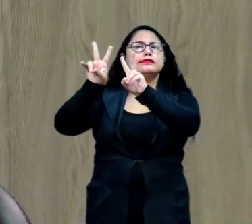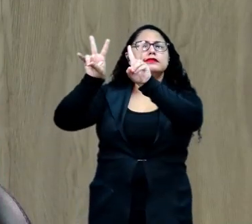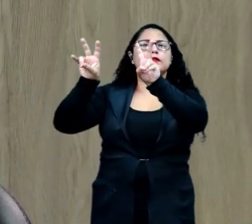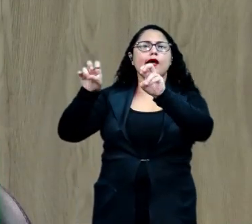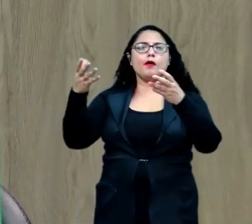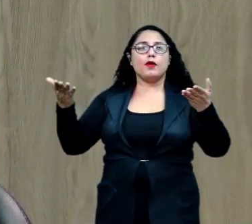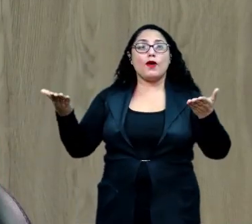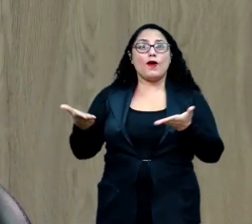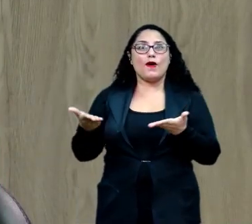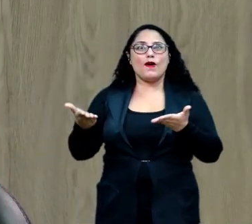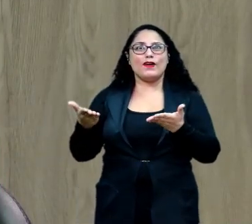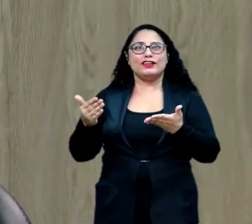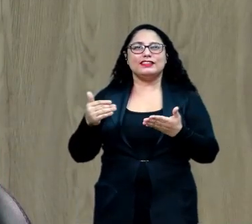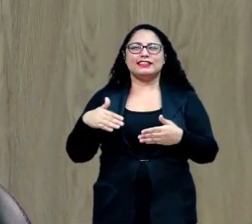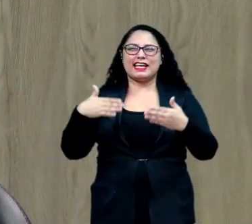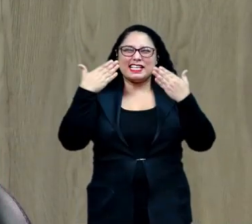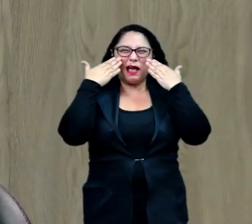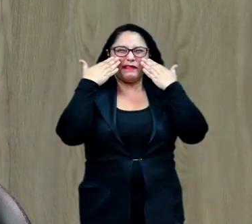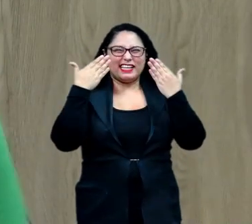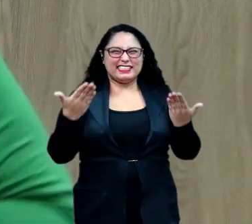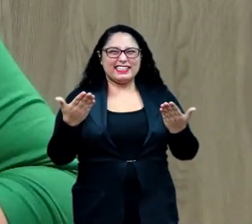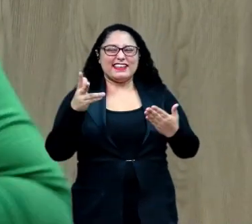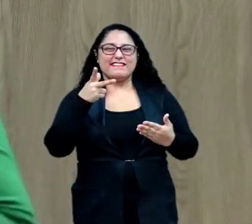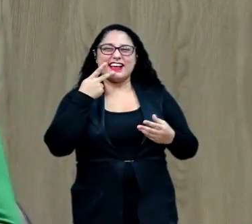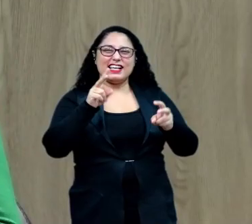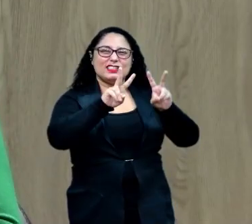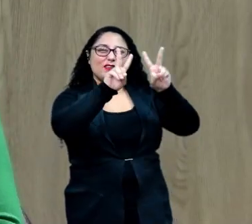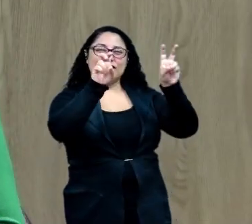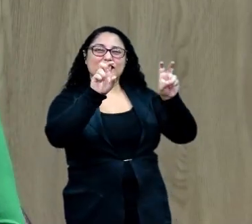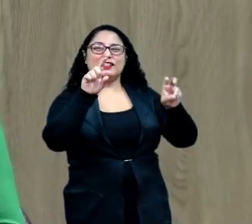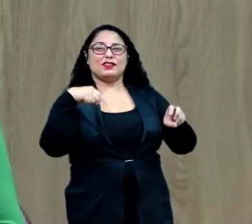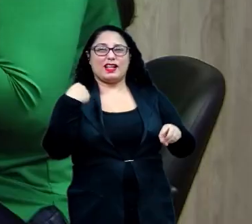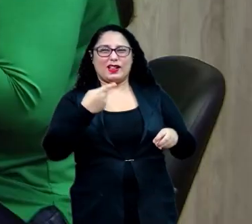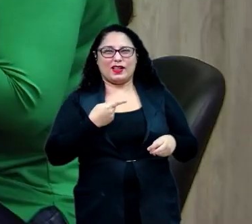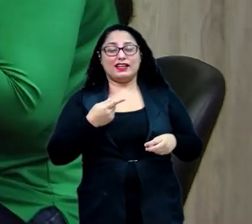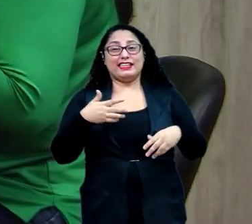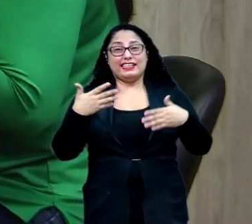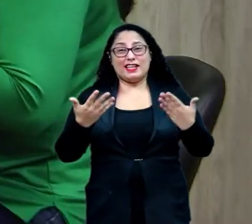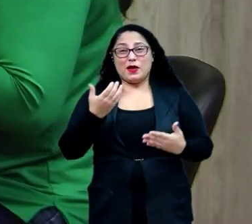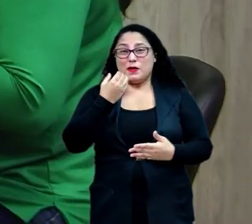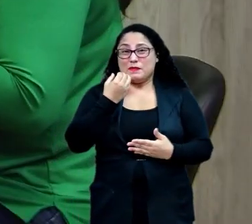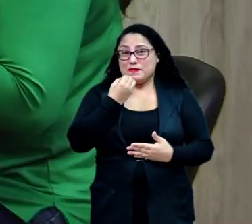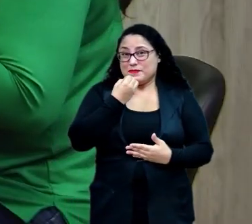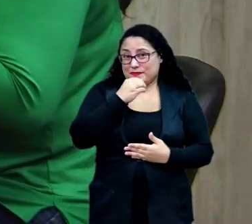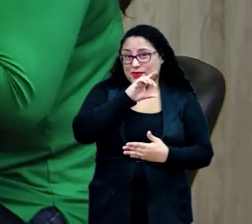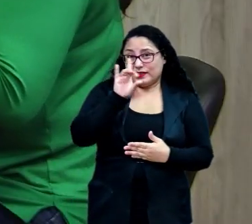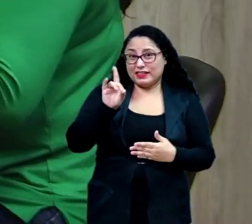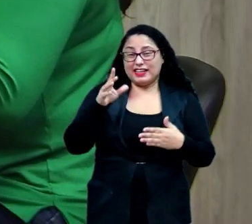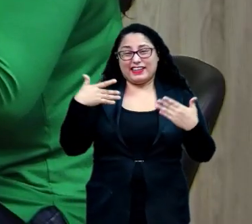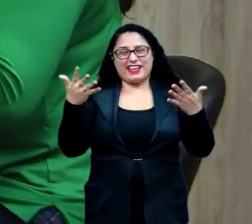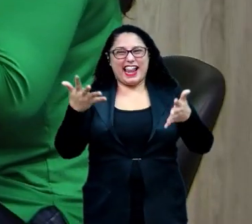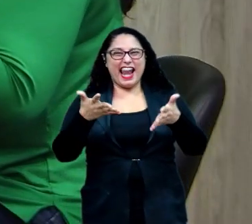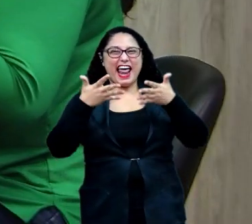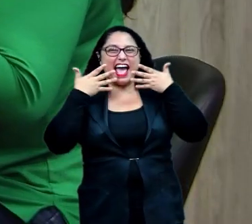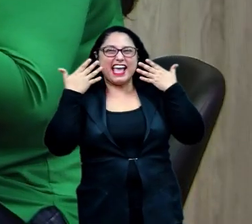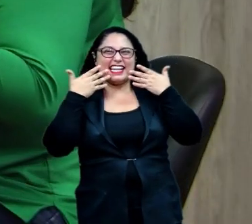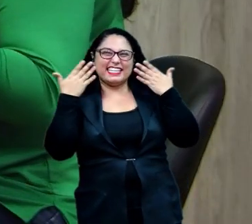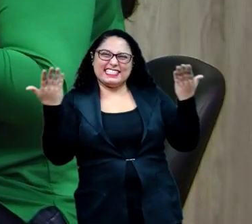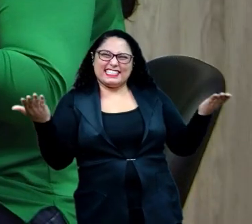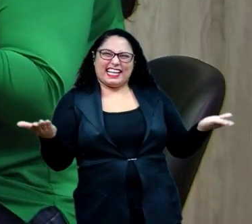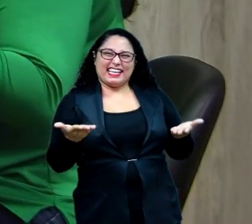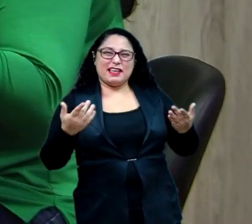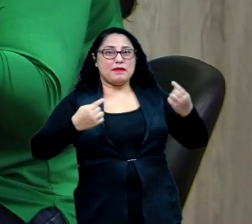tema hoje, como você começasse se apresentando e falasse um pouquinho desse tema para a gente. Então, é uma alegria estar